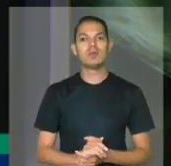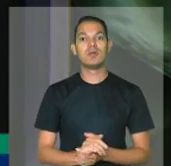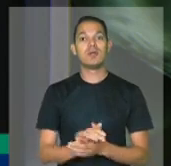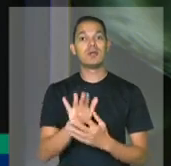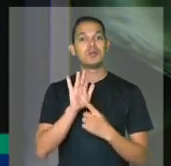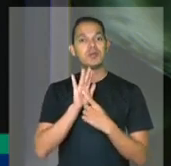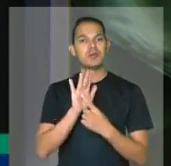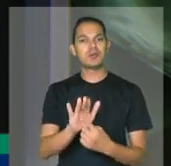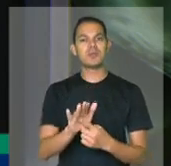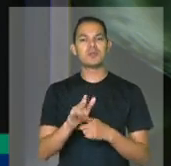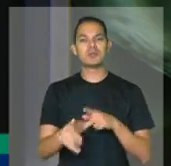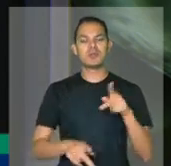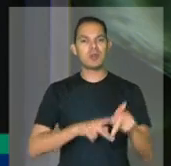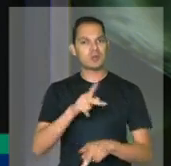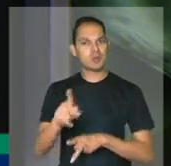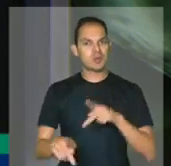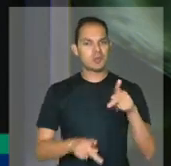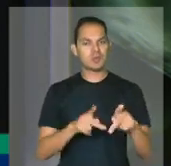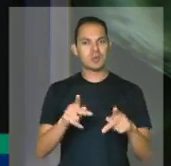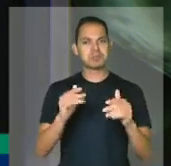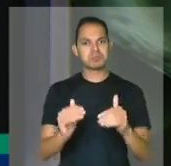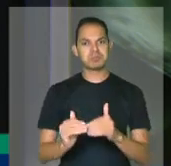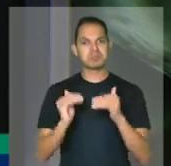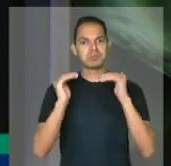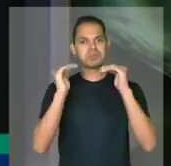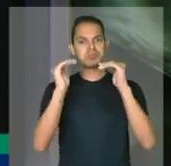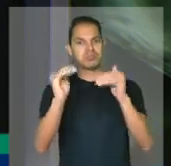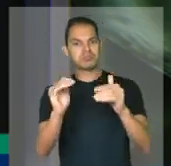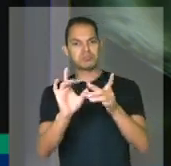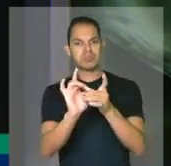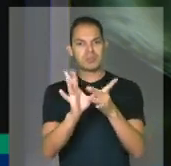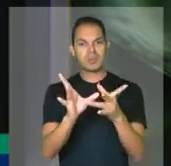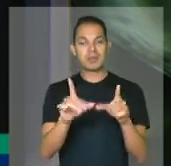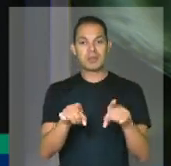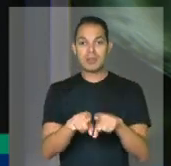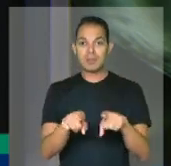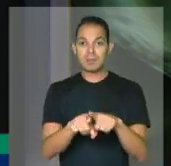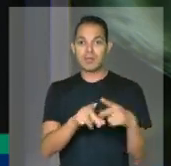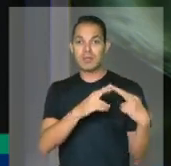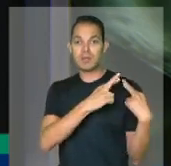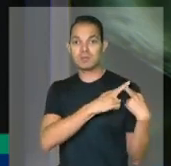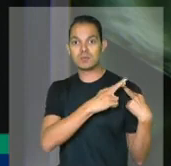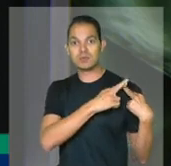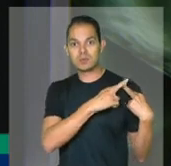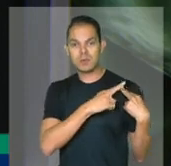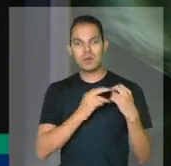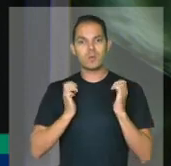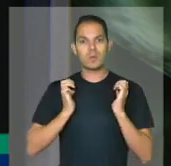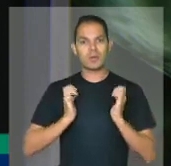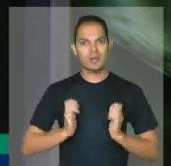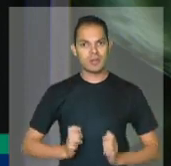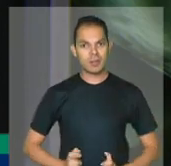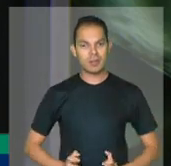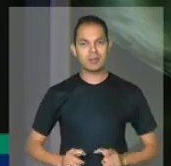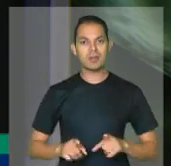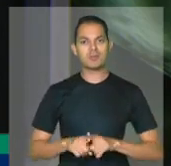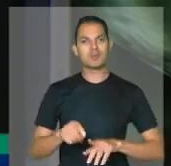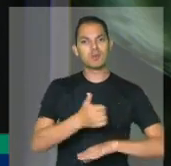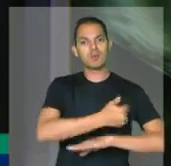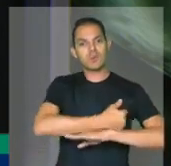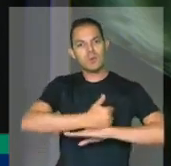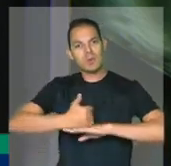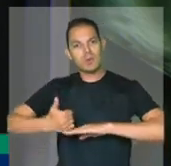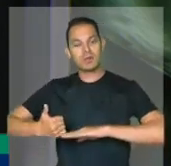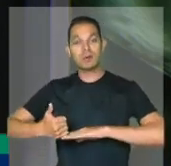de mostrar à população a sua independência, a sua responsabilidade, com a ética, com a